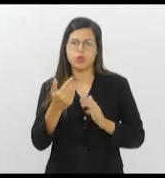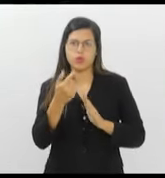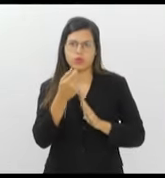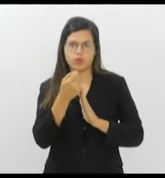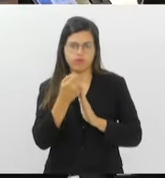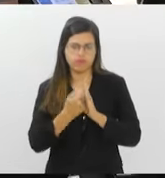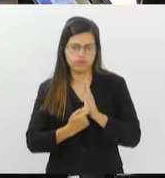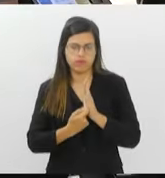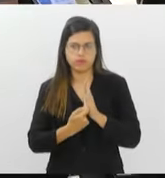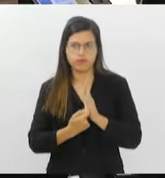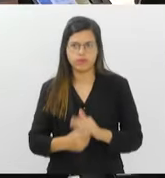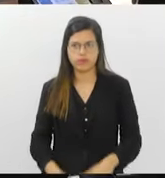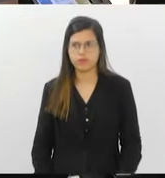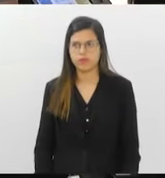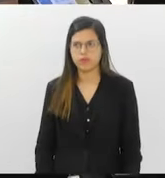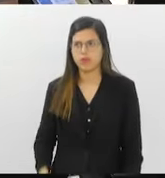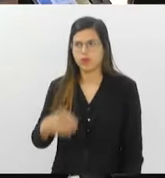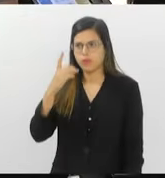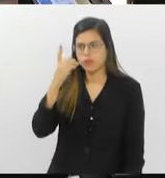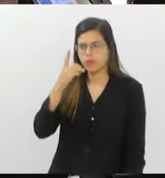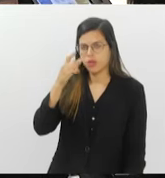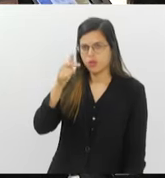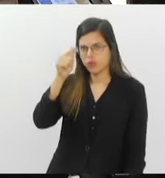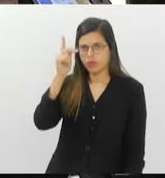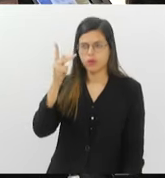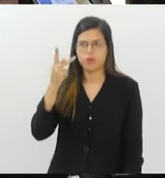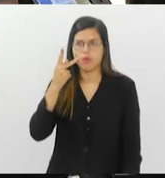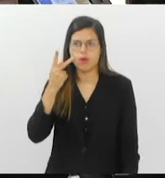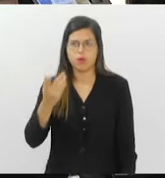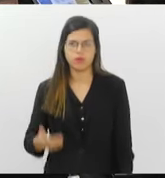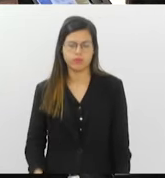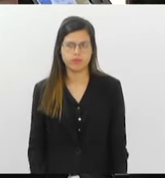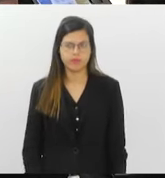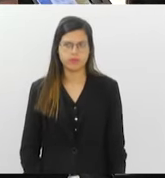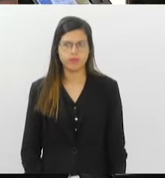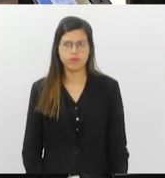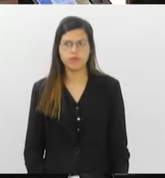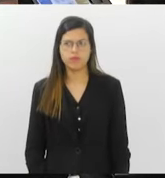Senhor presidente. Deputado Luiz Paulo. Obrigado, Amorim.